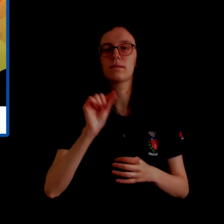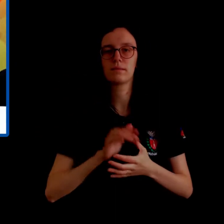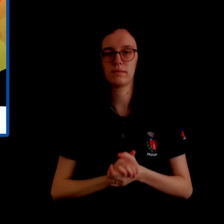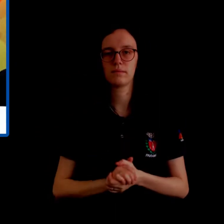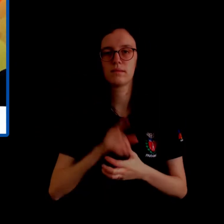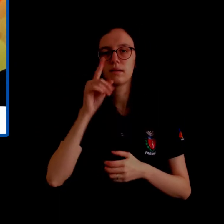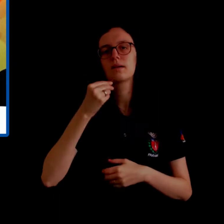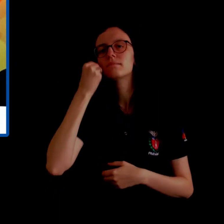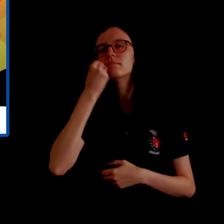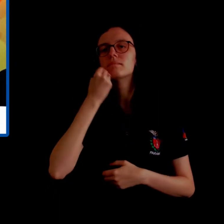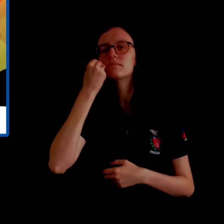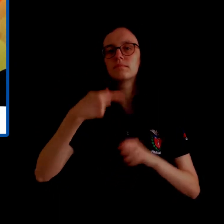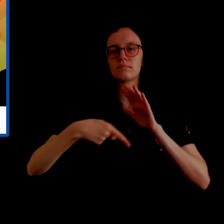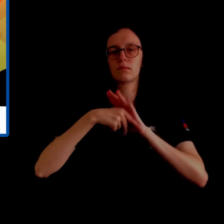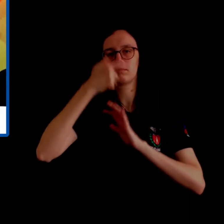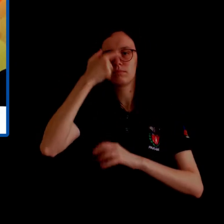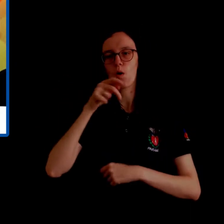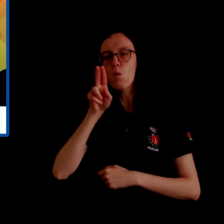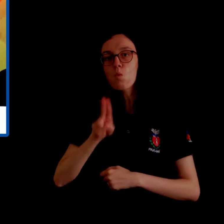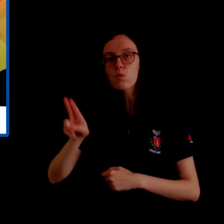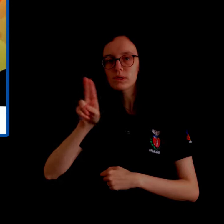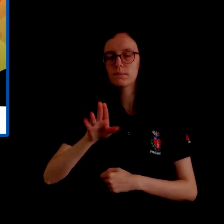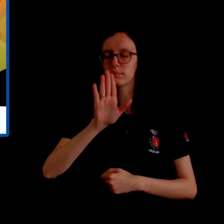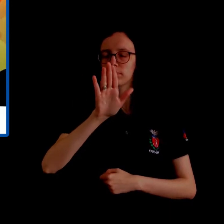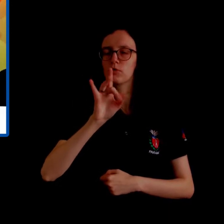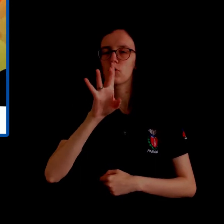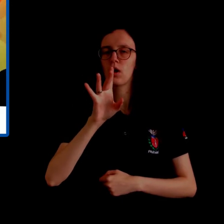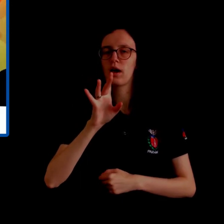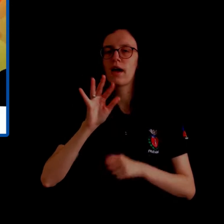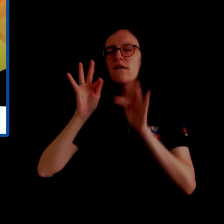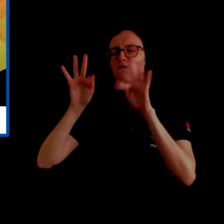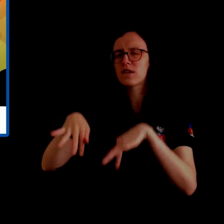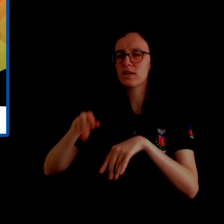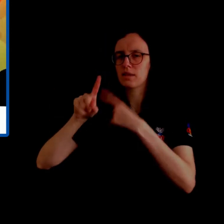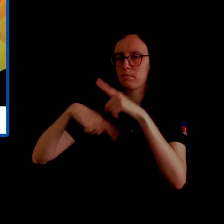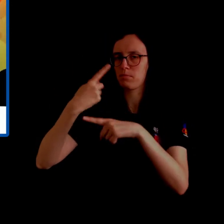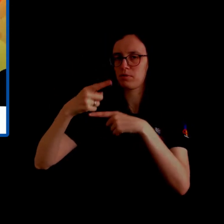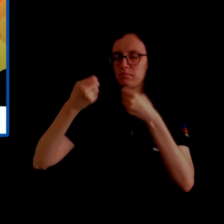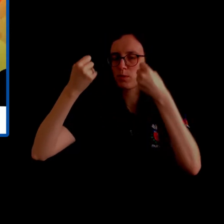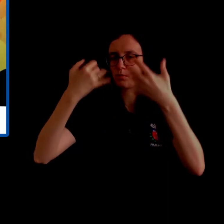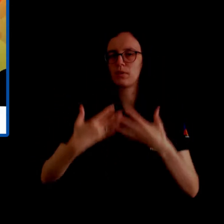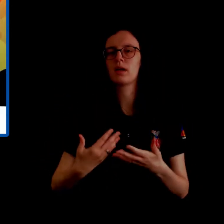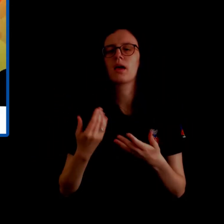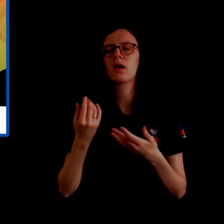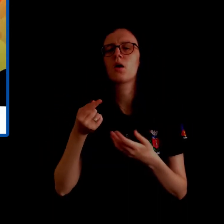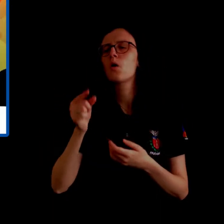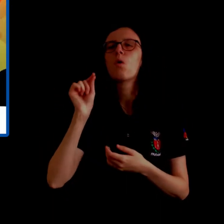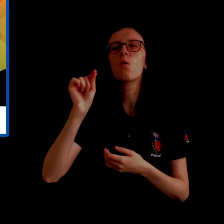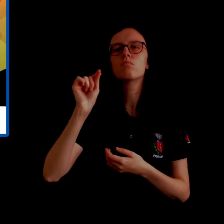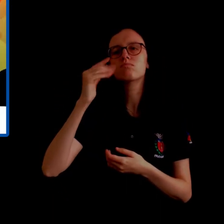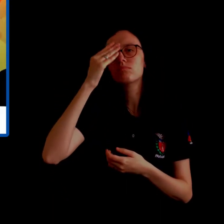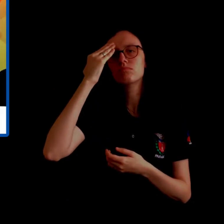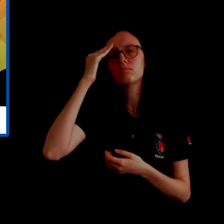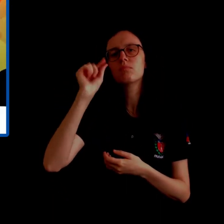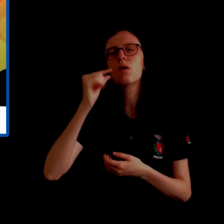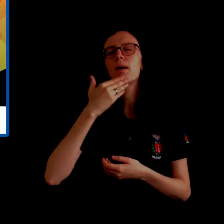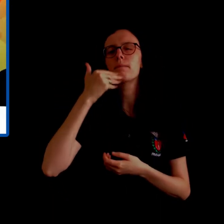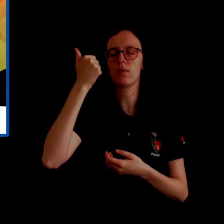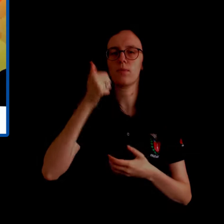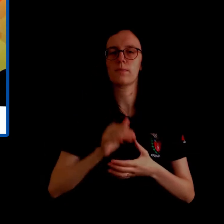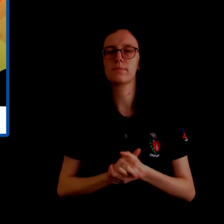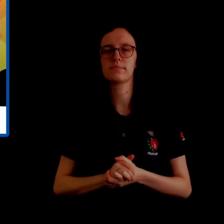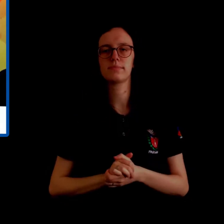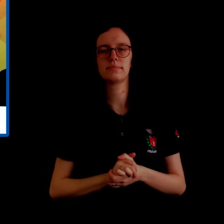de experiência do usuário, tá? Mas eu vou deixar 5 minutos finais porque para vocês entenderem isso um pouquinho de outra forma,